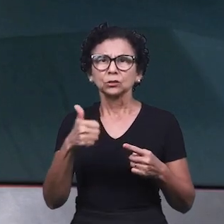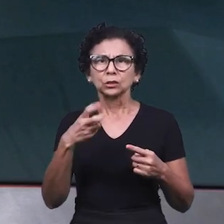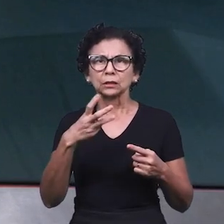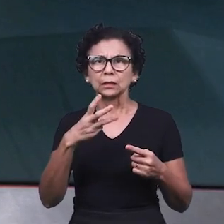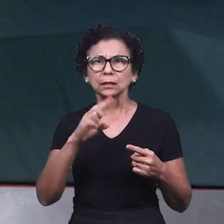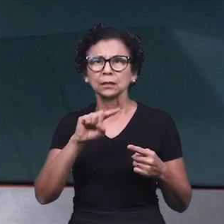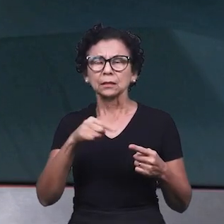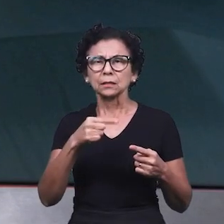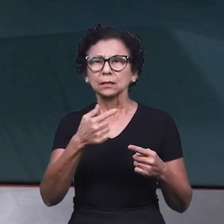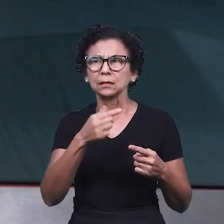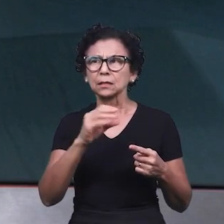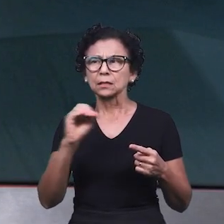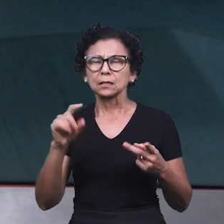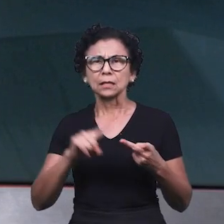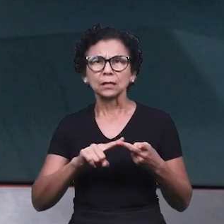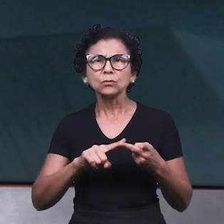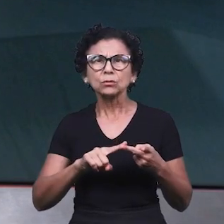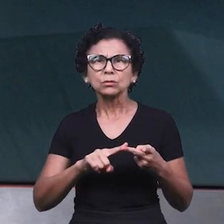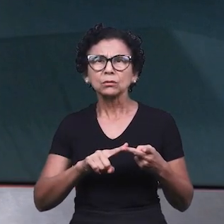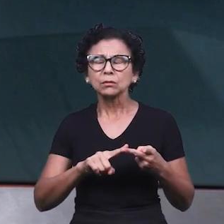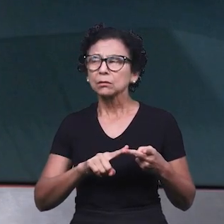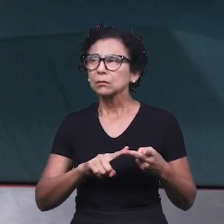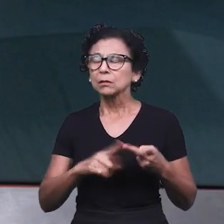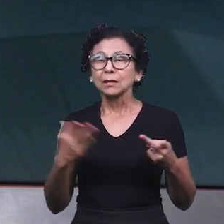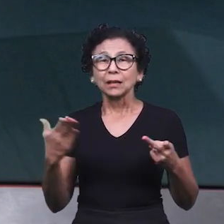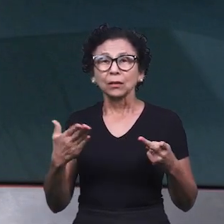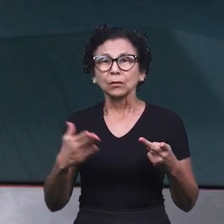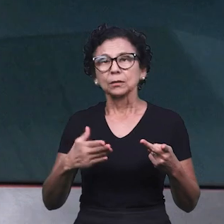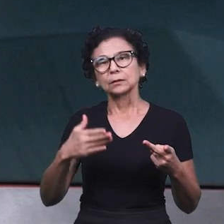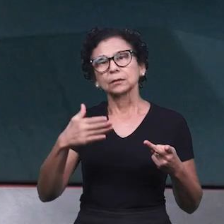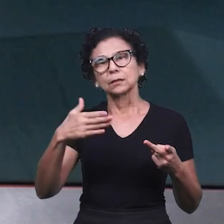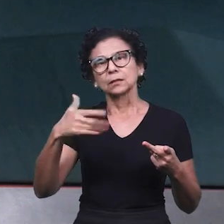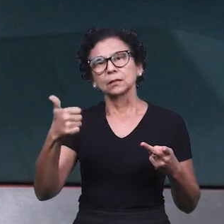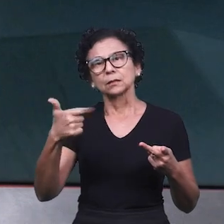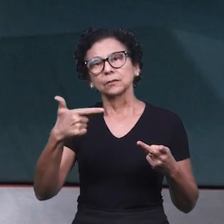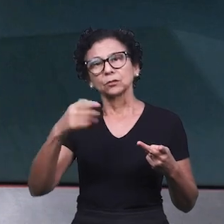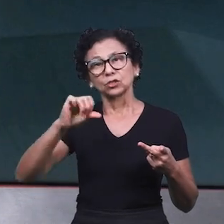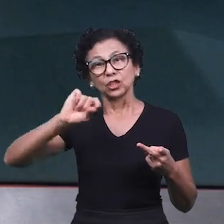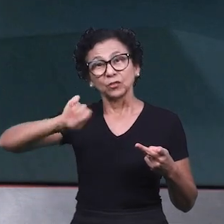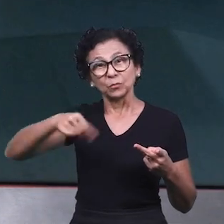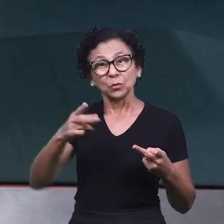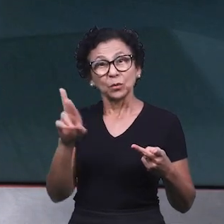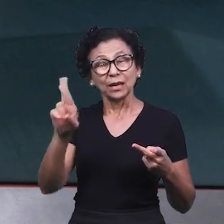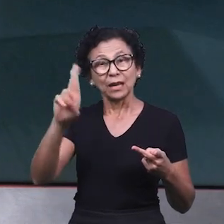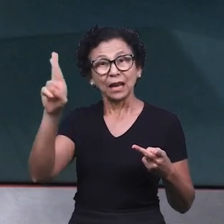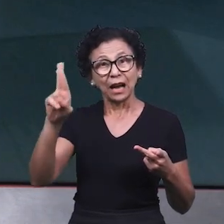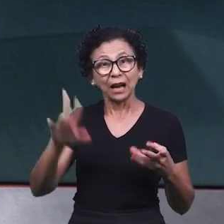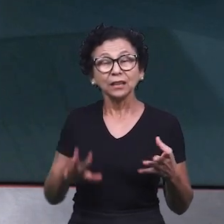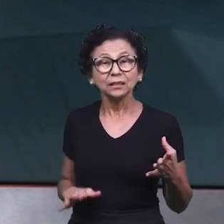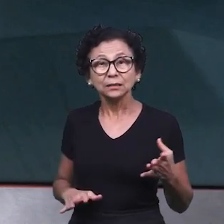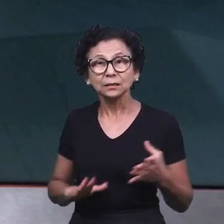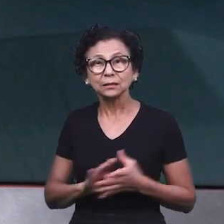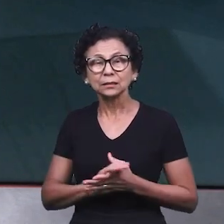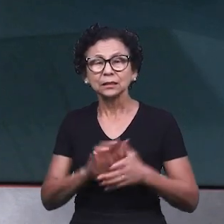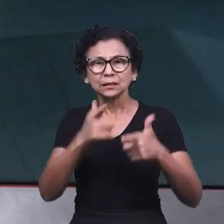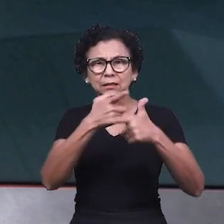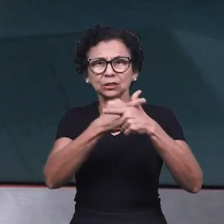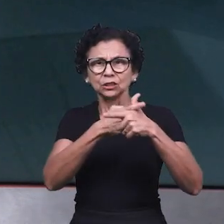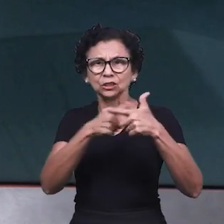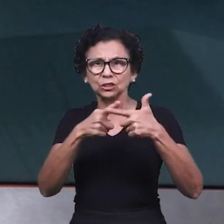agora R$129 mil. Isso aí é dividido, né, em